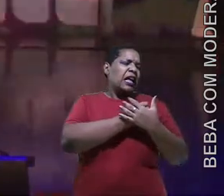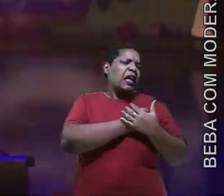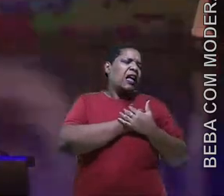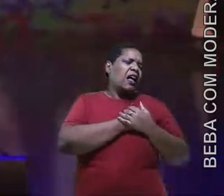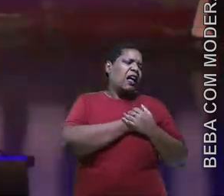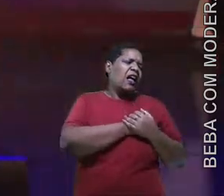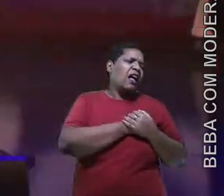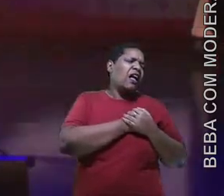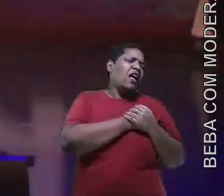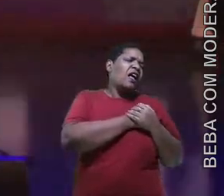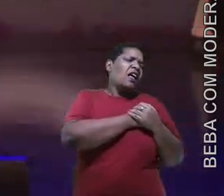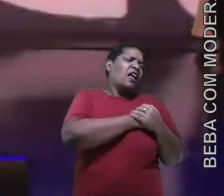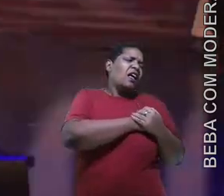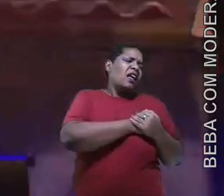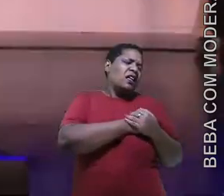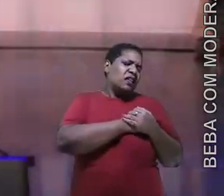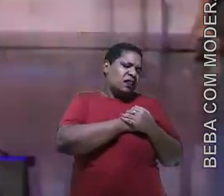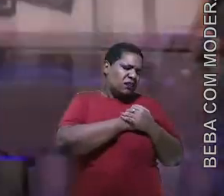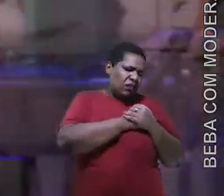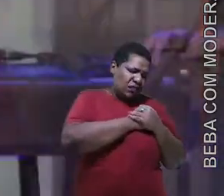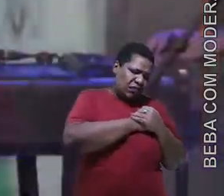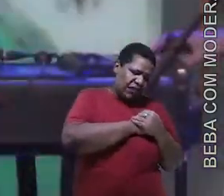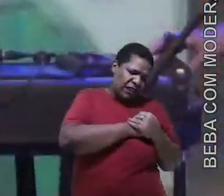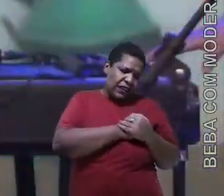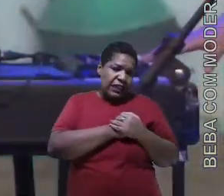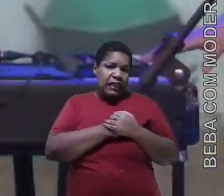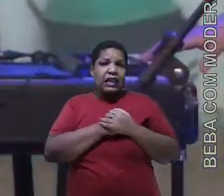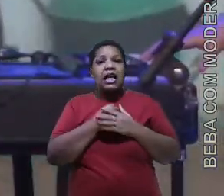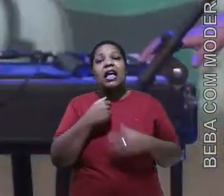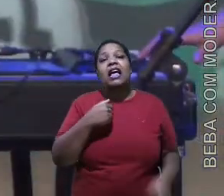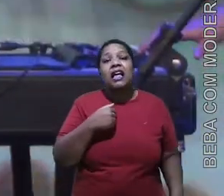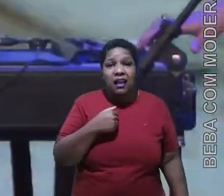não perdura